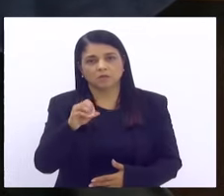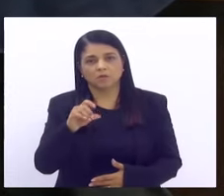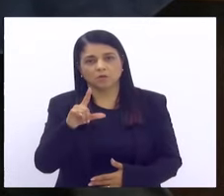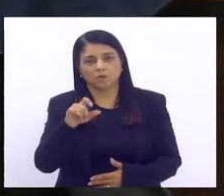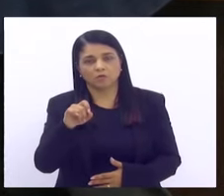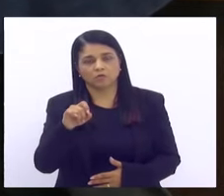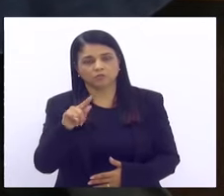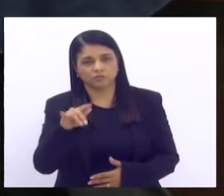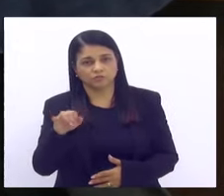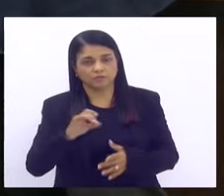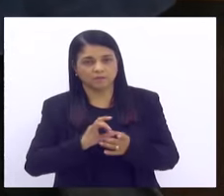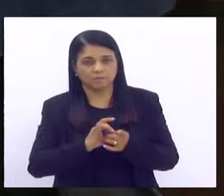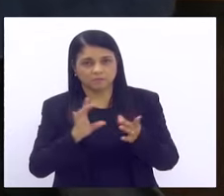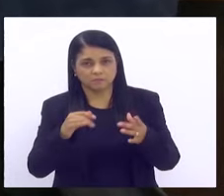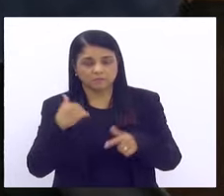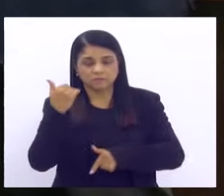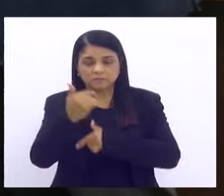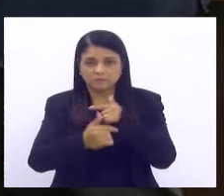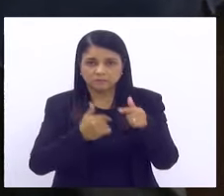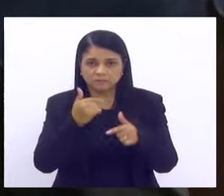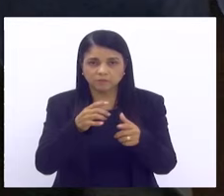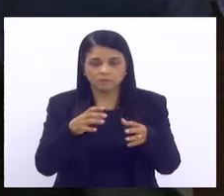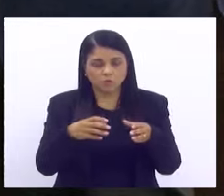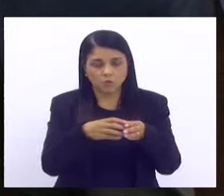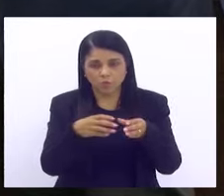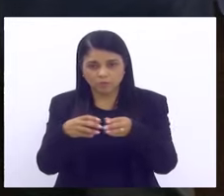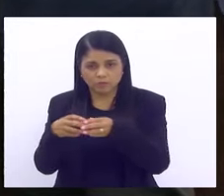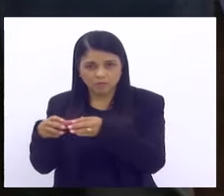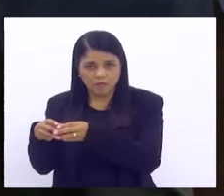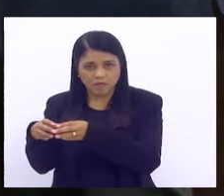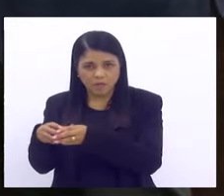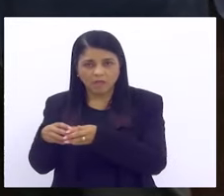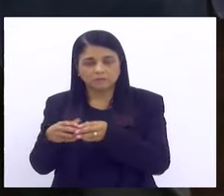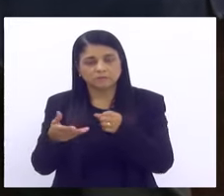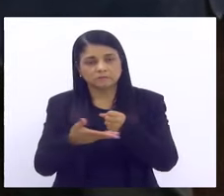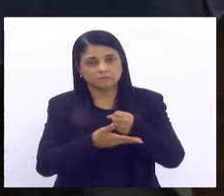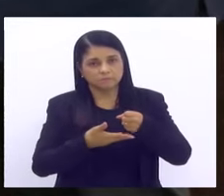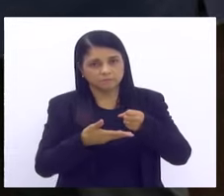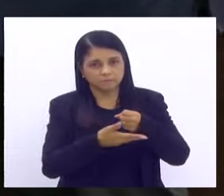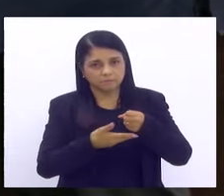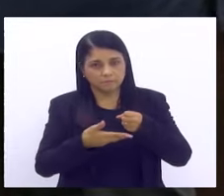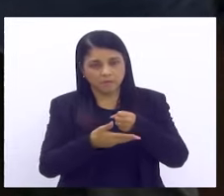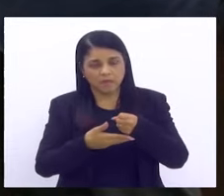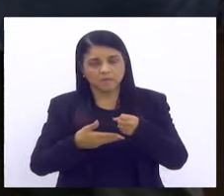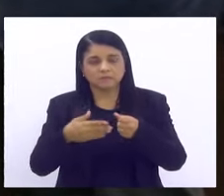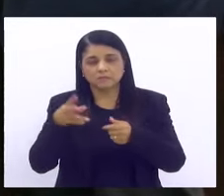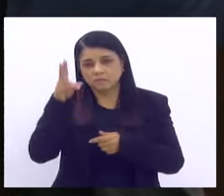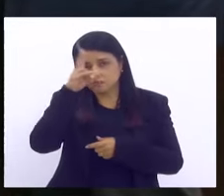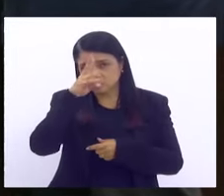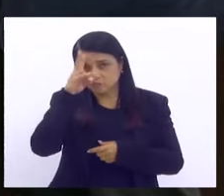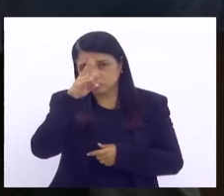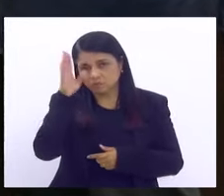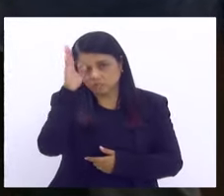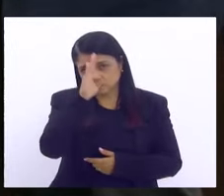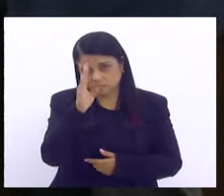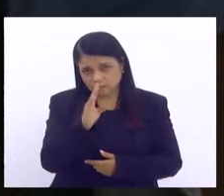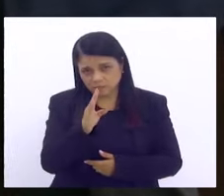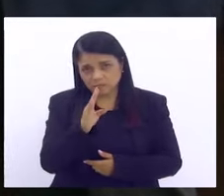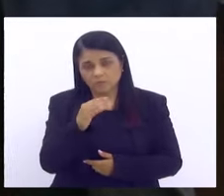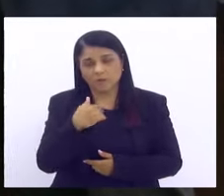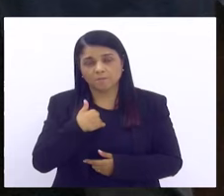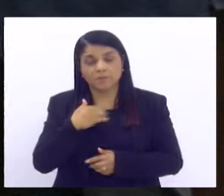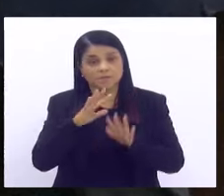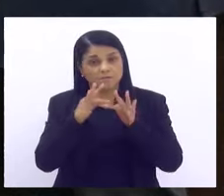libertação, todo o trabalho que as comunidades eclesiais de base fizeram na história do Brasil. A